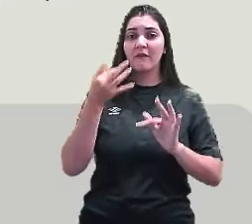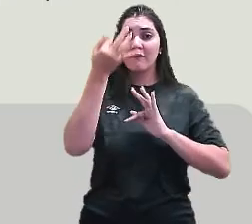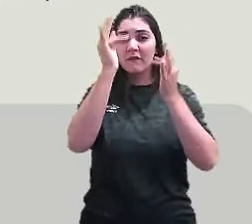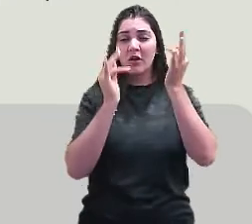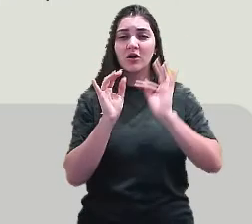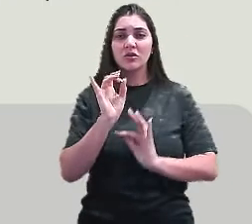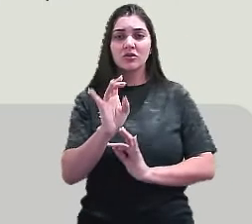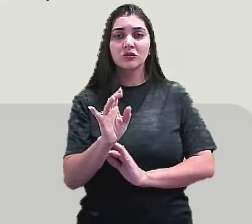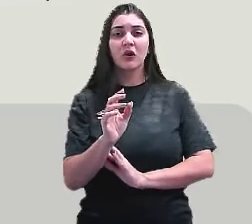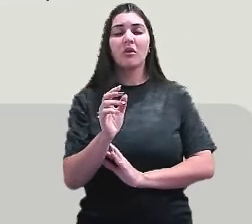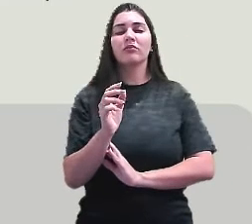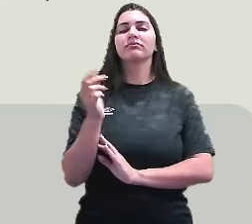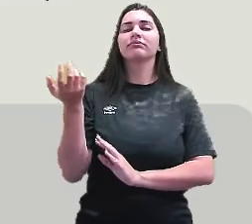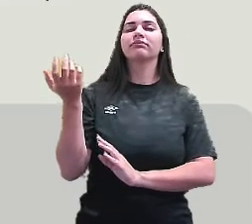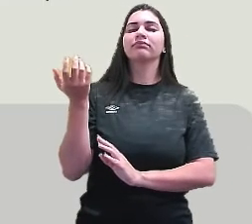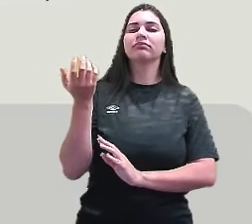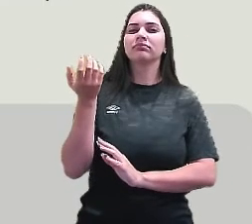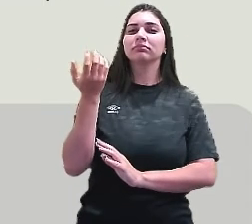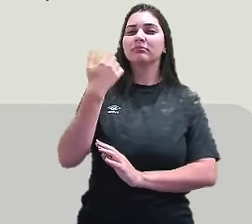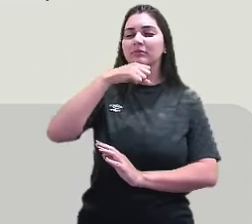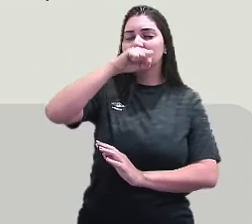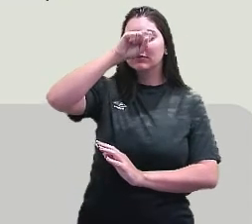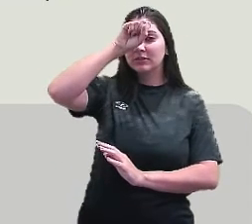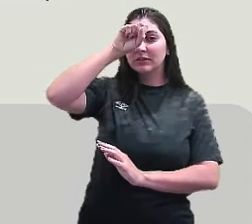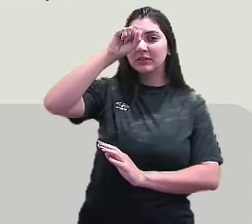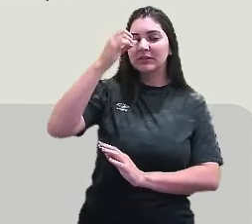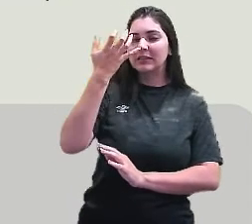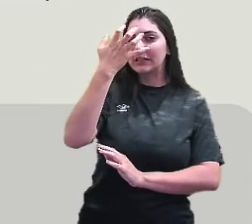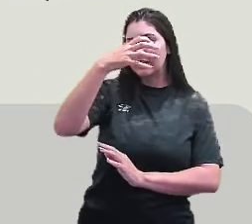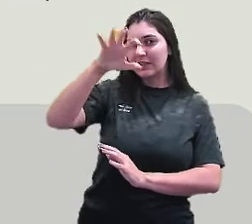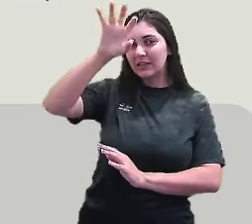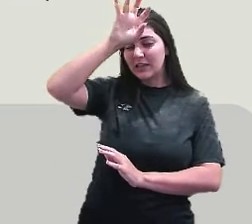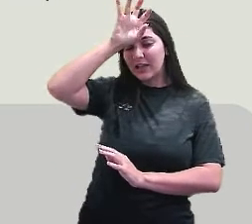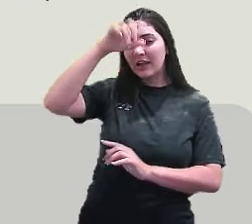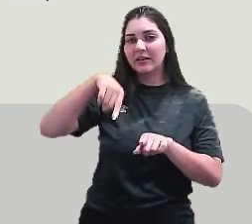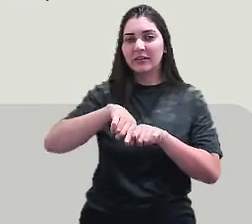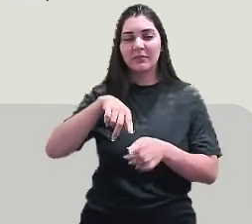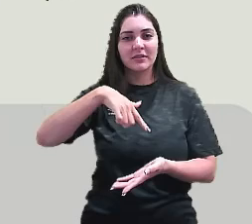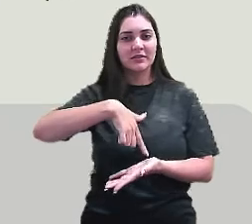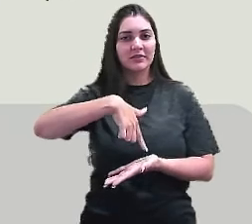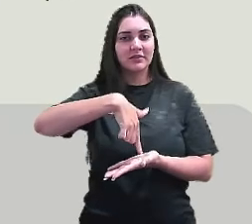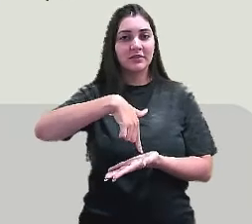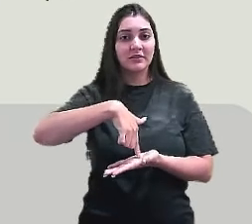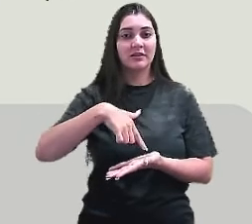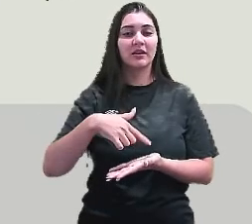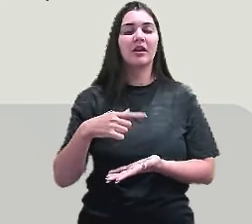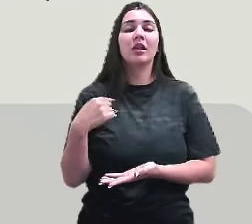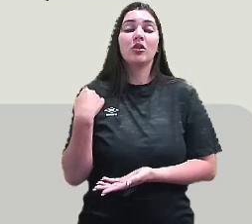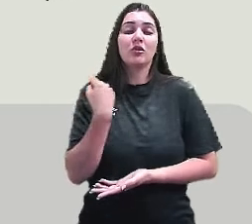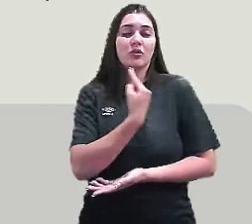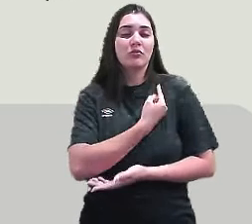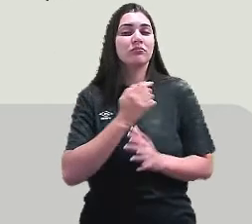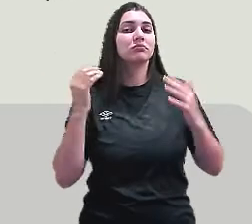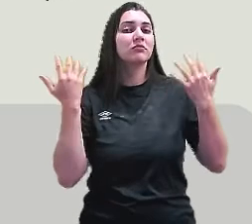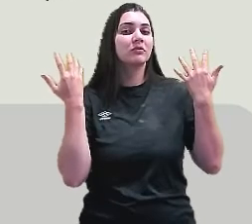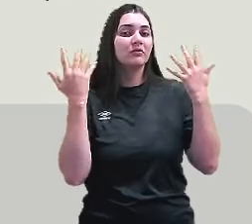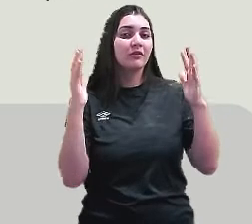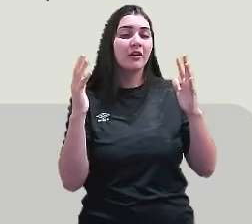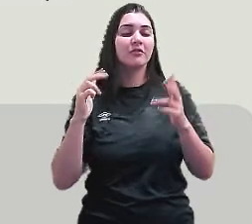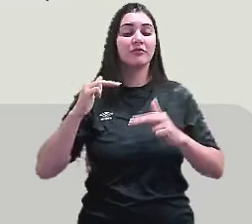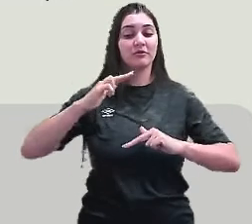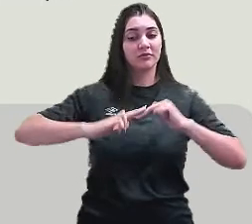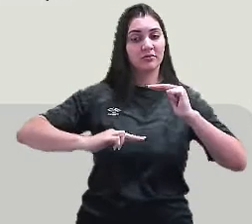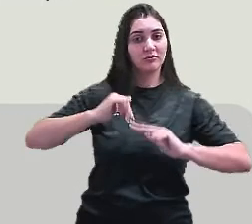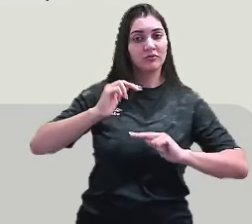não só é a lenda do Saci Pererê, da Iara? Não, folclore é muito mais do que isso. Folclore são nossas festas, como São João,